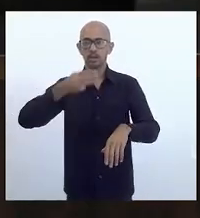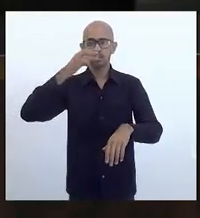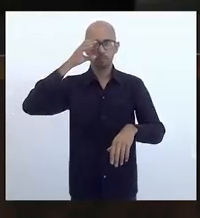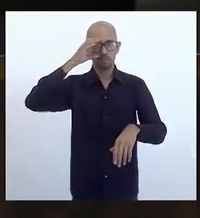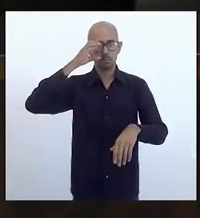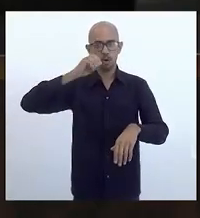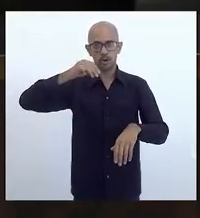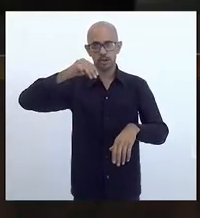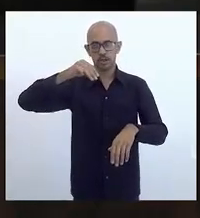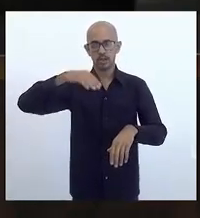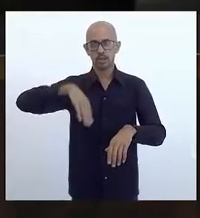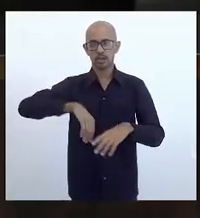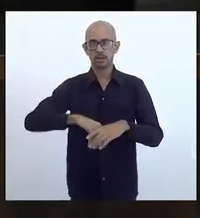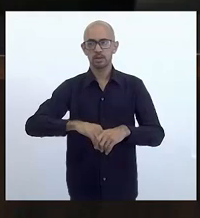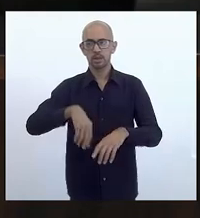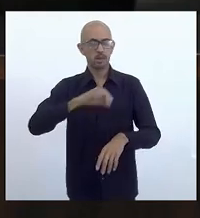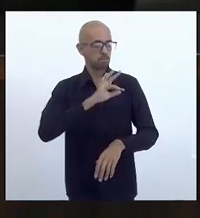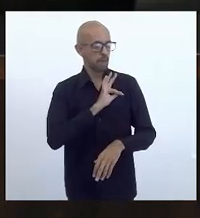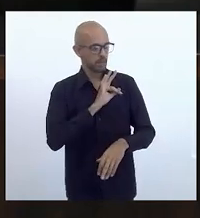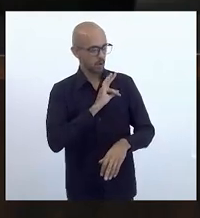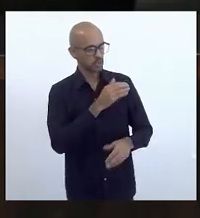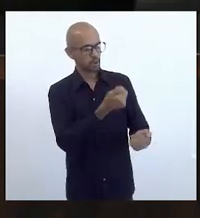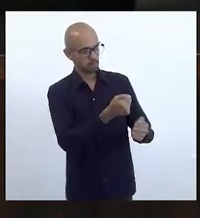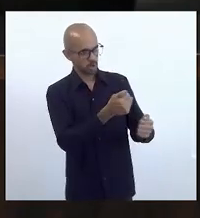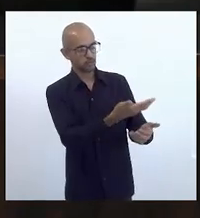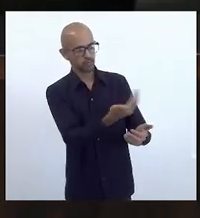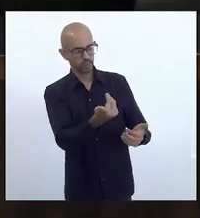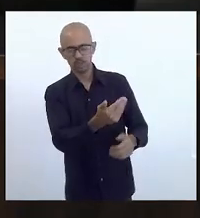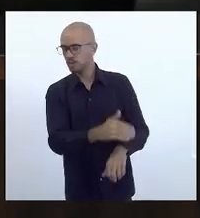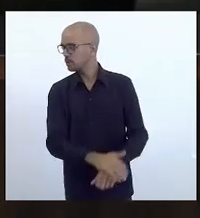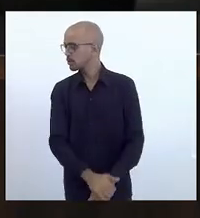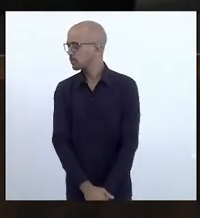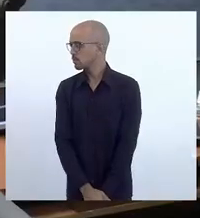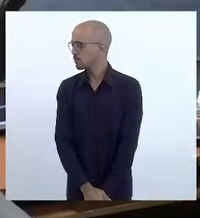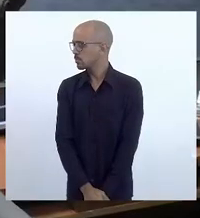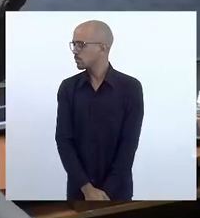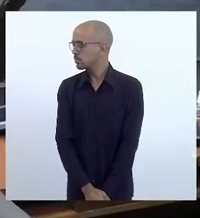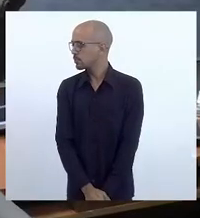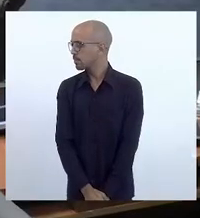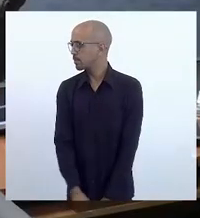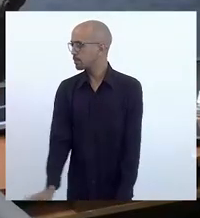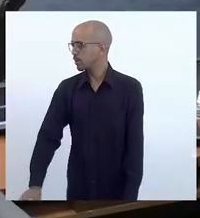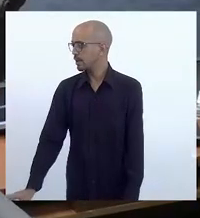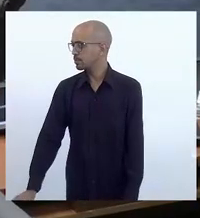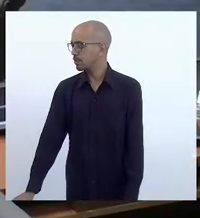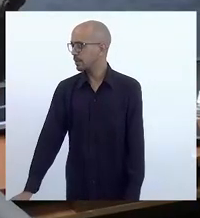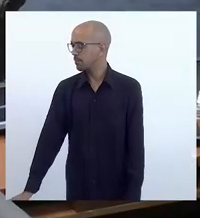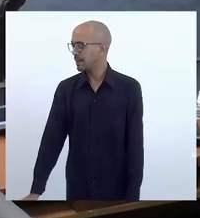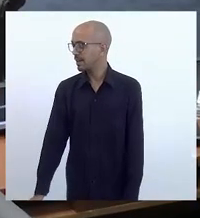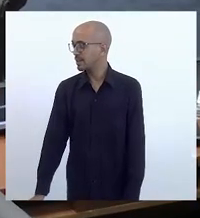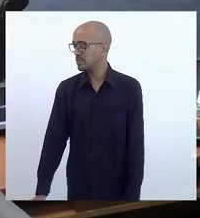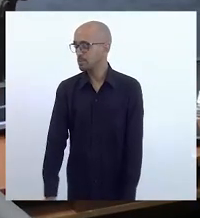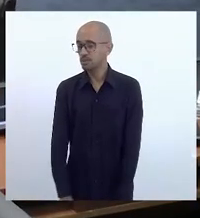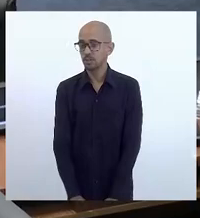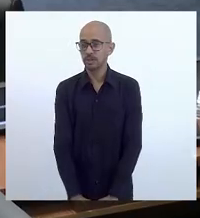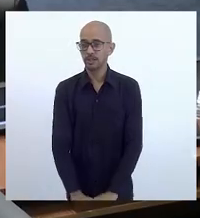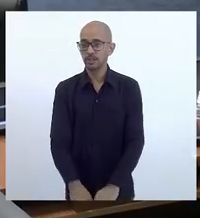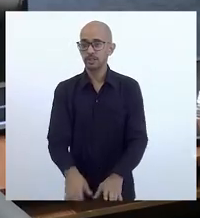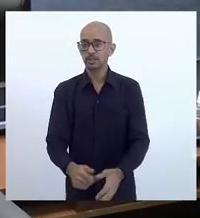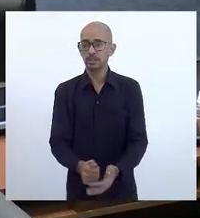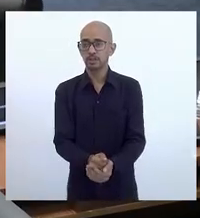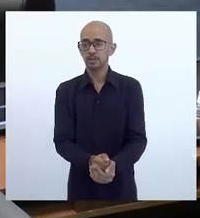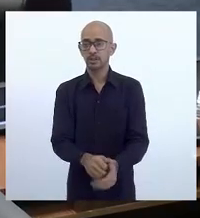pode ir tomando posição ali na tribuna. Obrigada, presidenta. Muito bom vê-la aí. Enquanto a deputada Marta Rocha